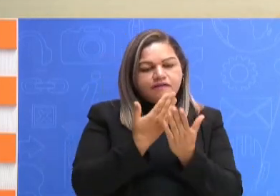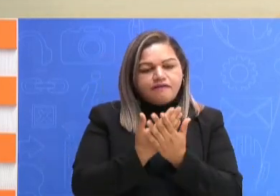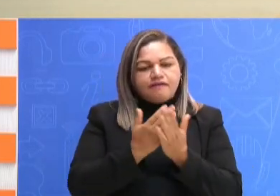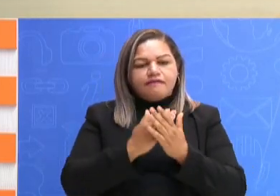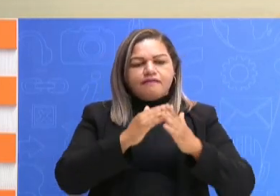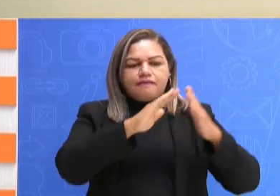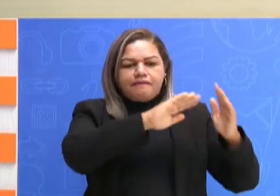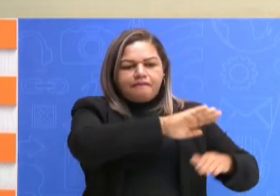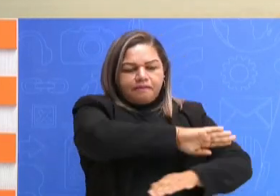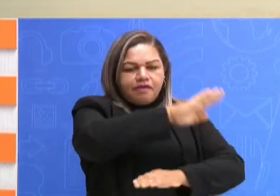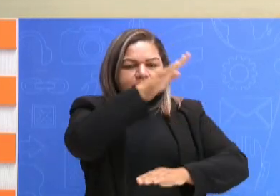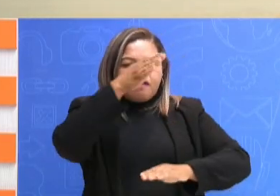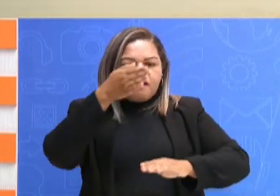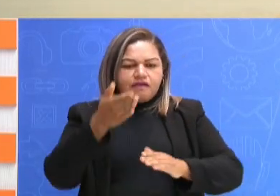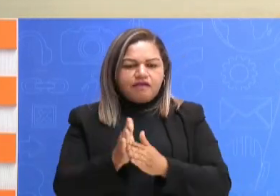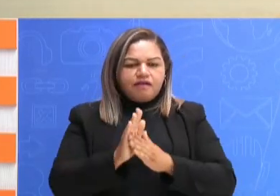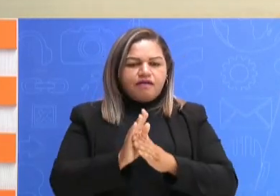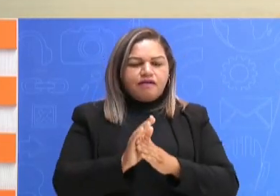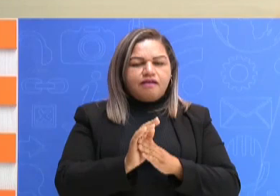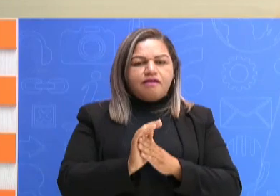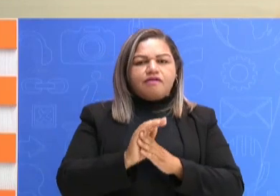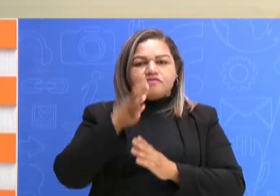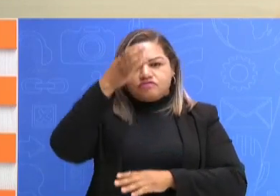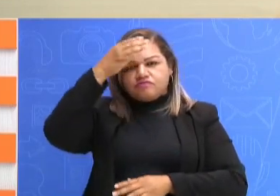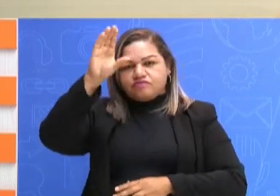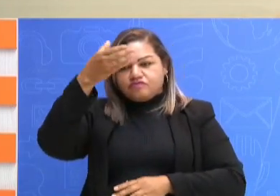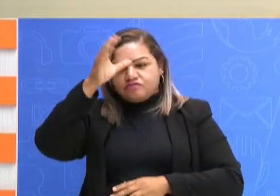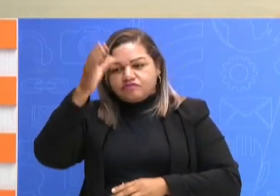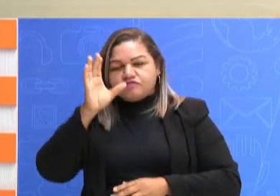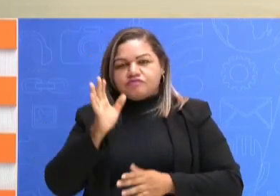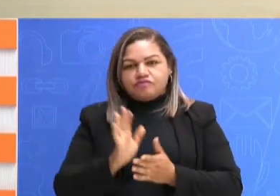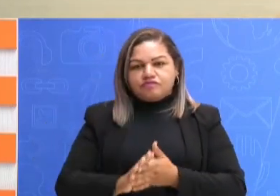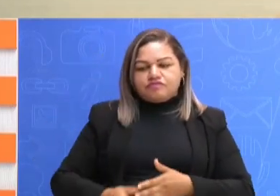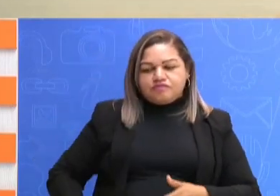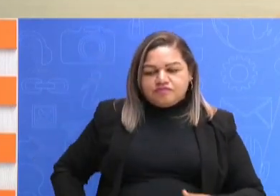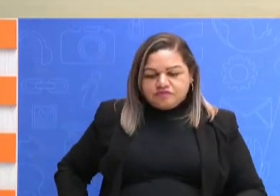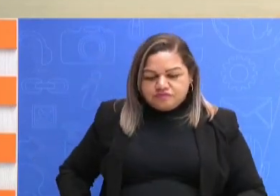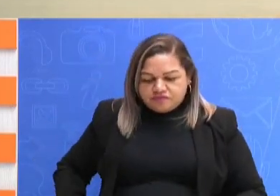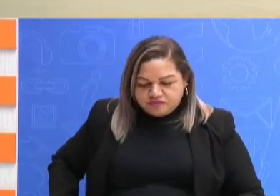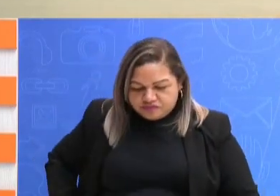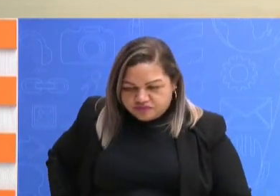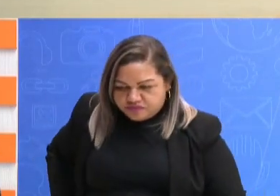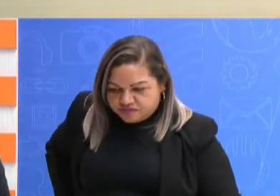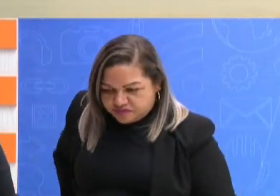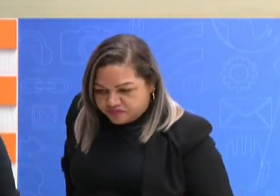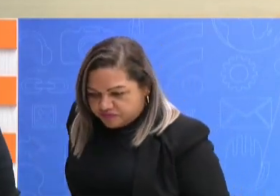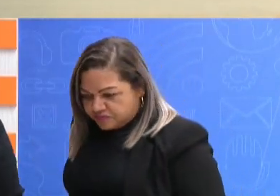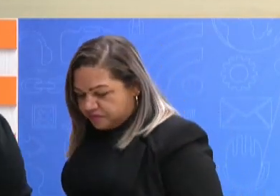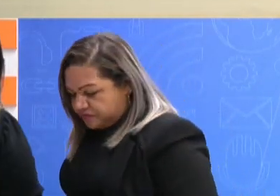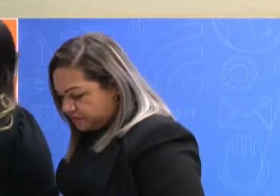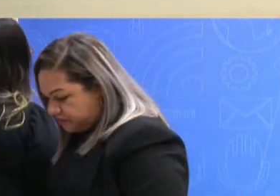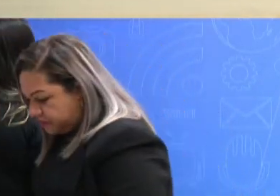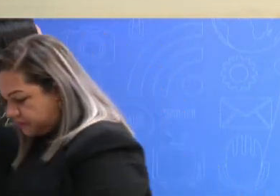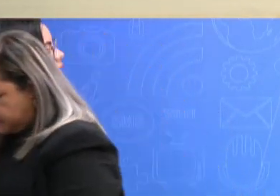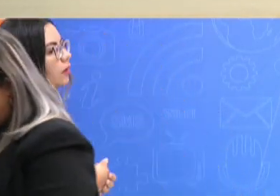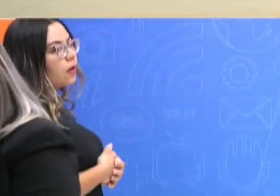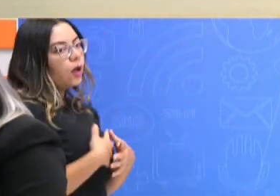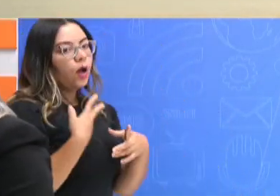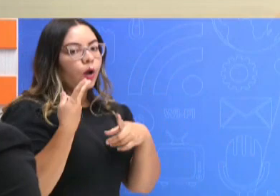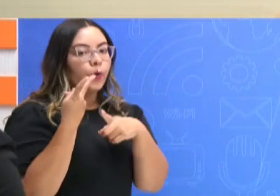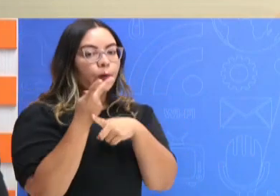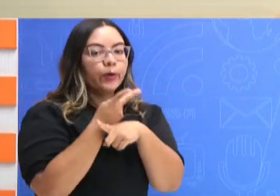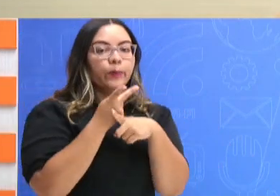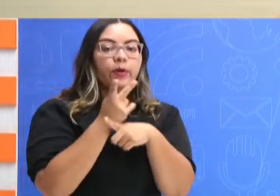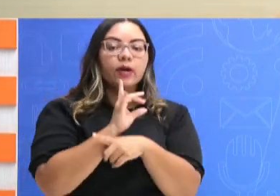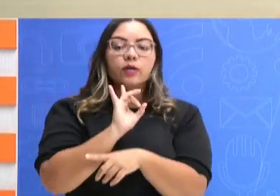mais ginásios, esporte, mais cultura, muito mais obras, asfalto, calçamento. Eu irei buscar não aquele que